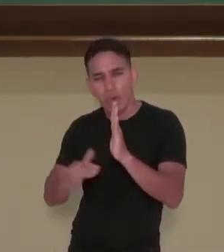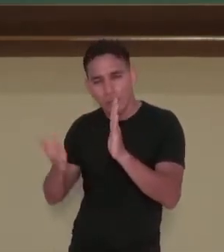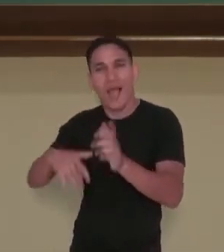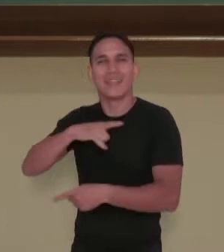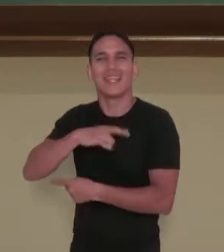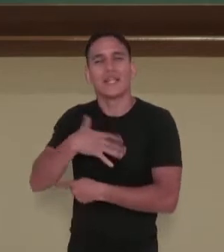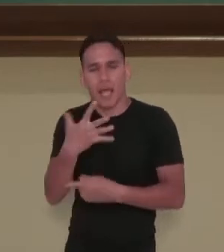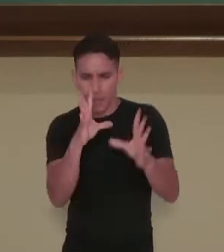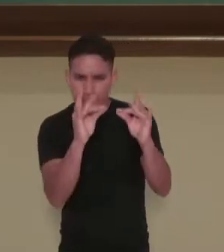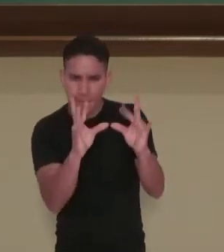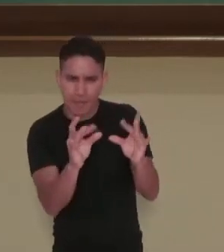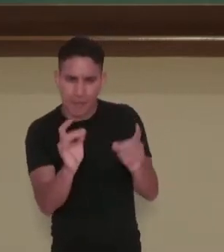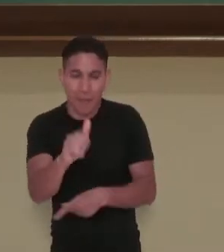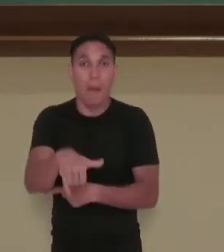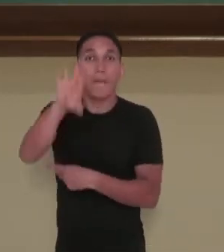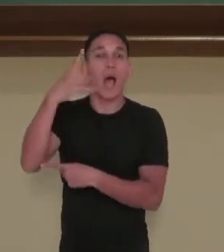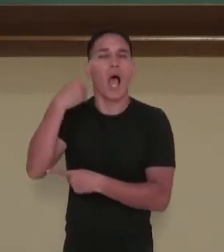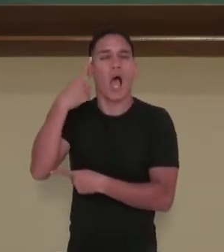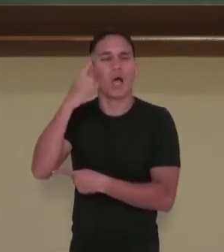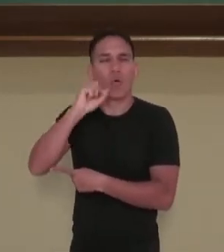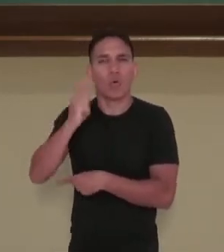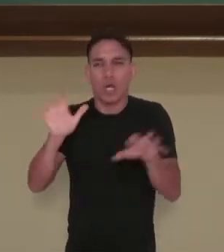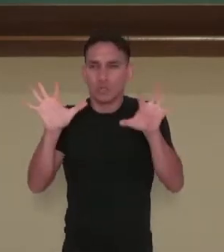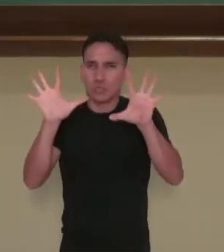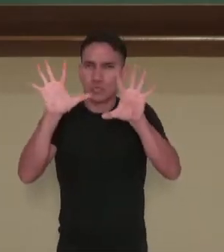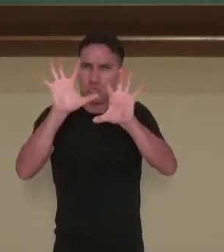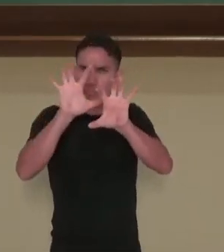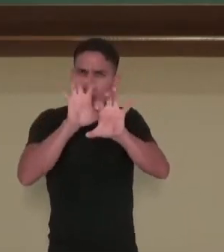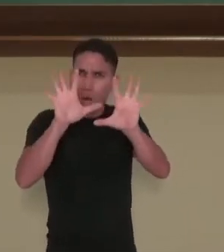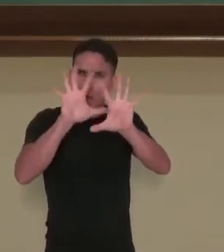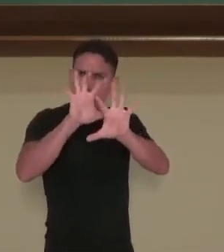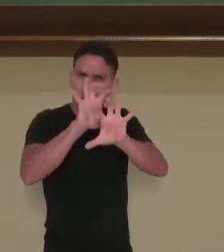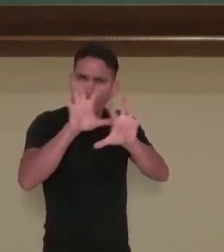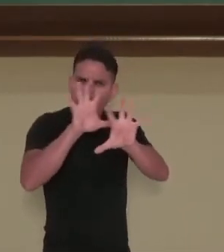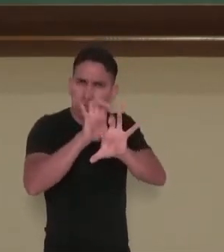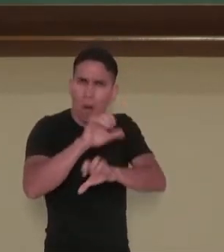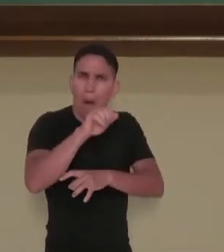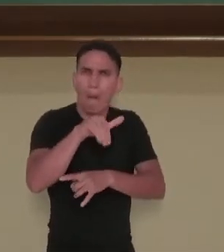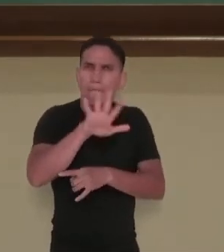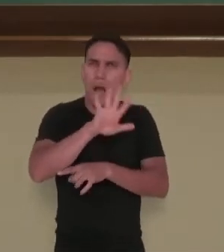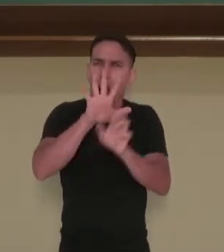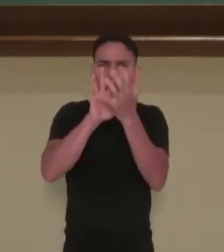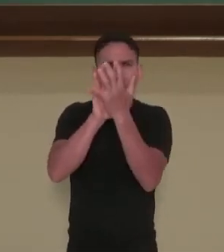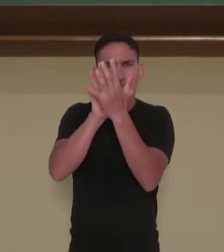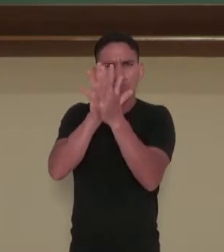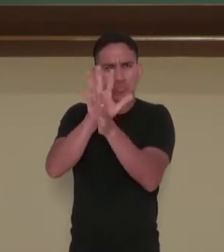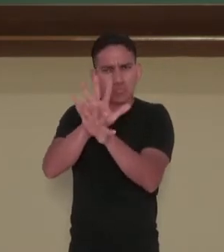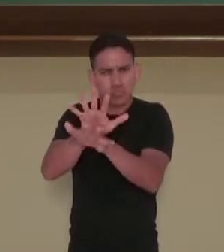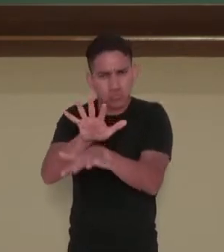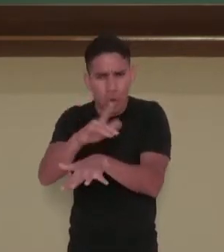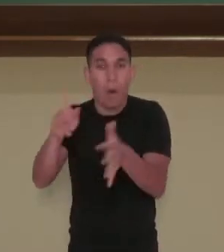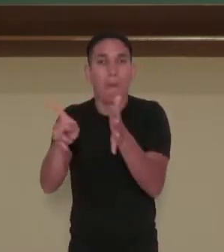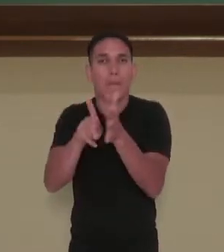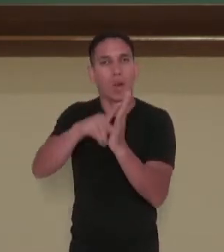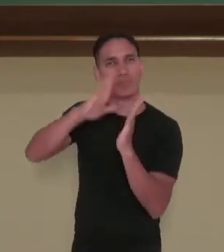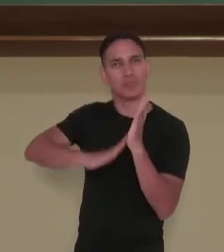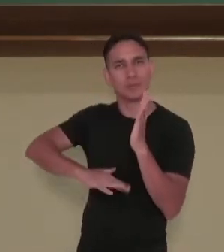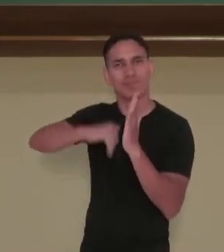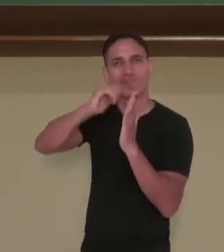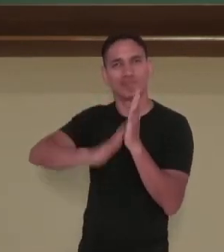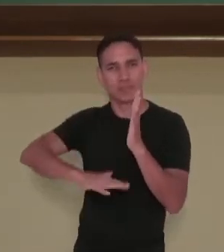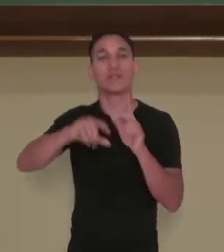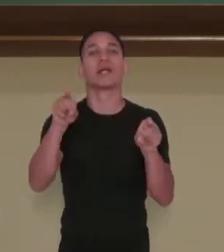uma ideia mais escura, vai trabalhar uma tonalidade mais sombria sobre as suas obras. Nós